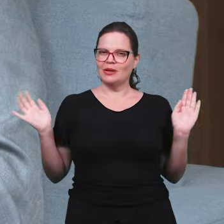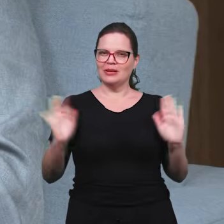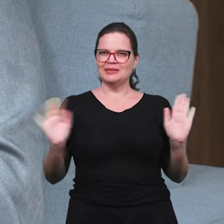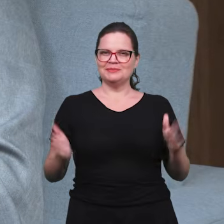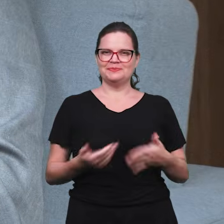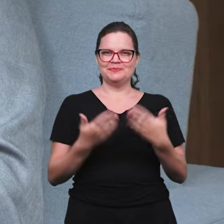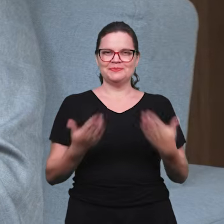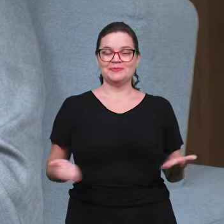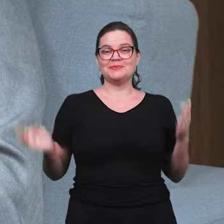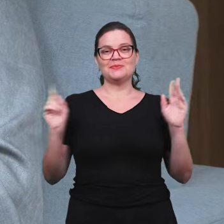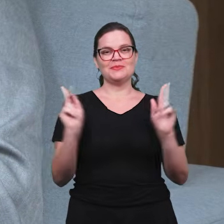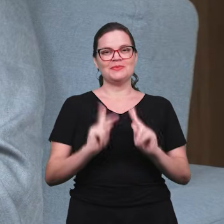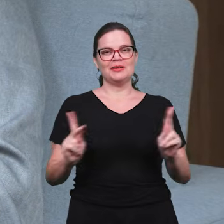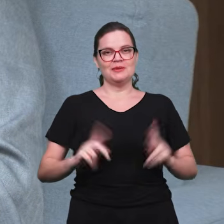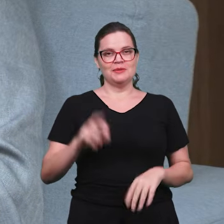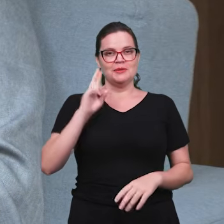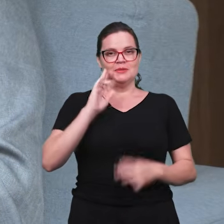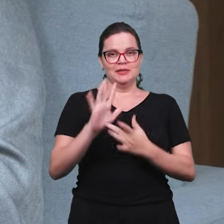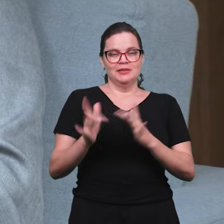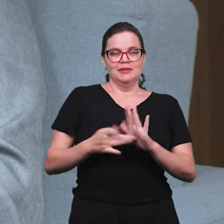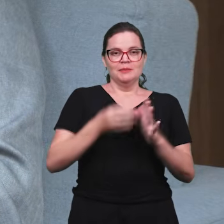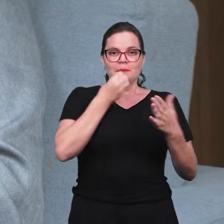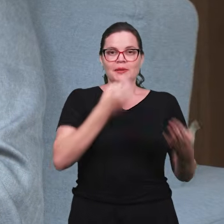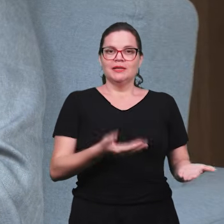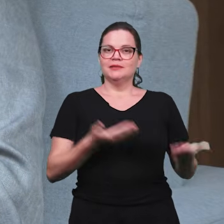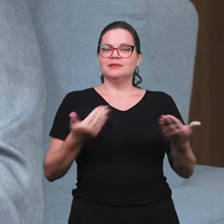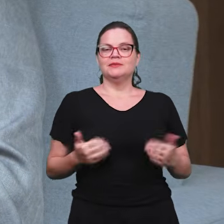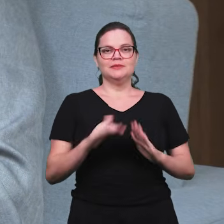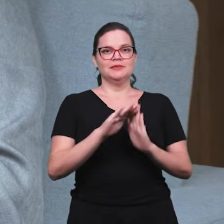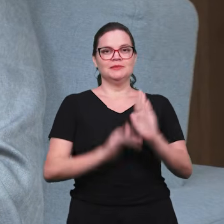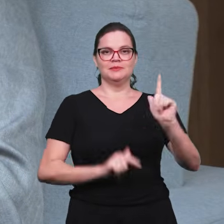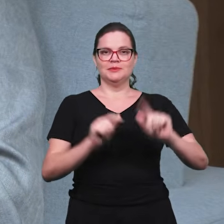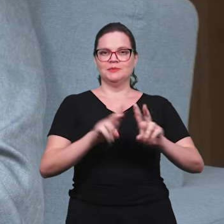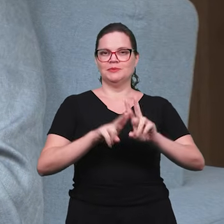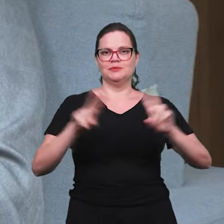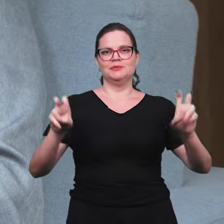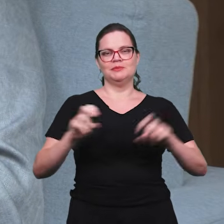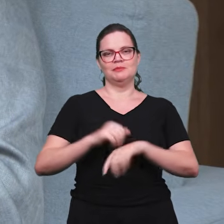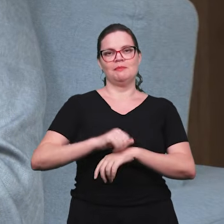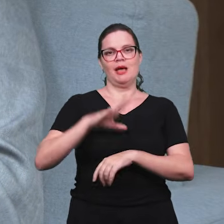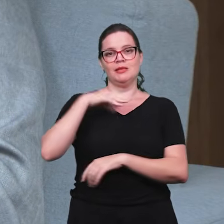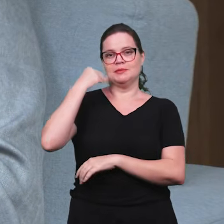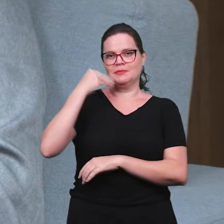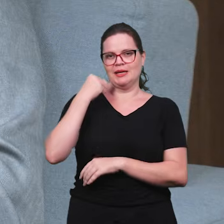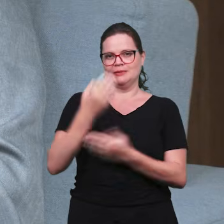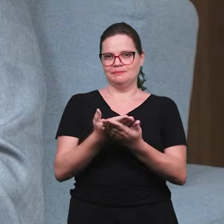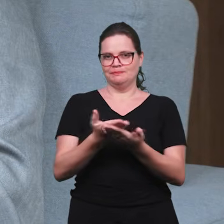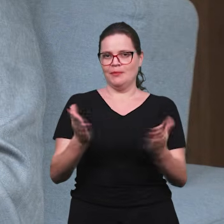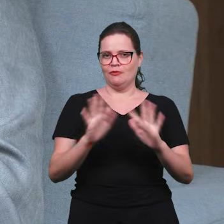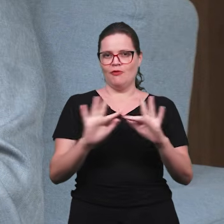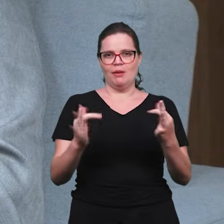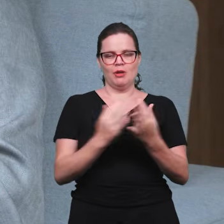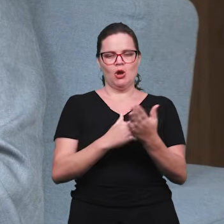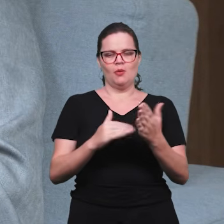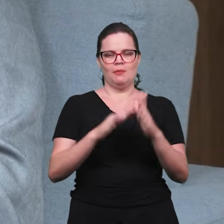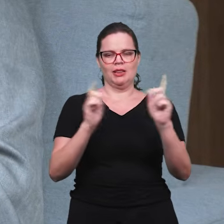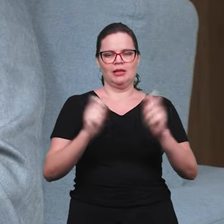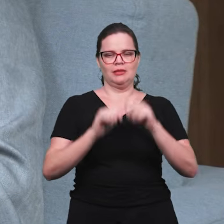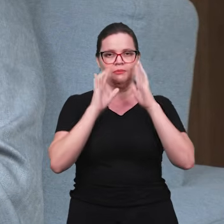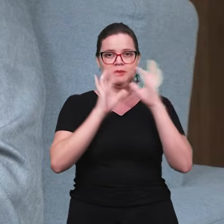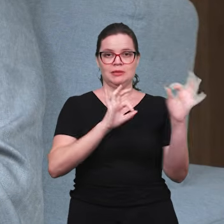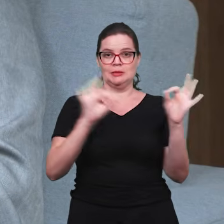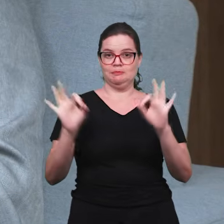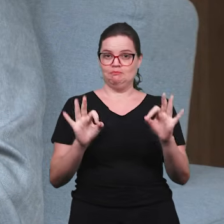Olá, a paz do Senhor, seja bem-vindo ao programa Mais Sábios, um programa para toda a família. Aqui nós falamos